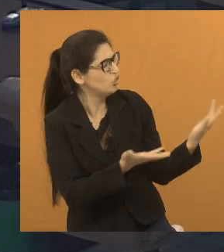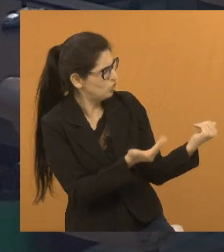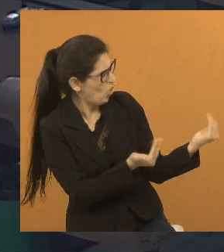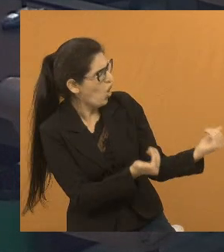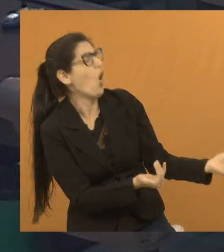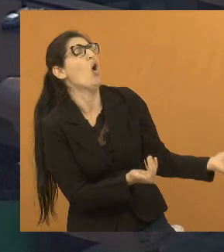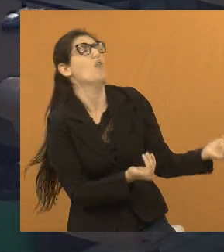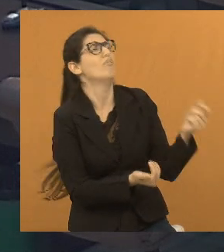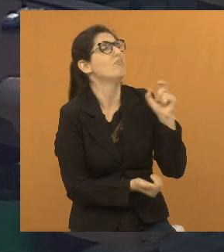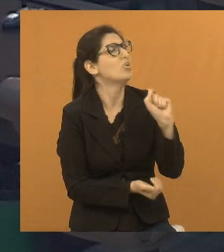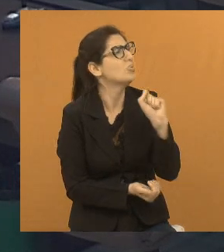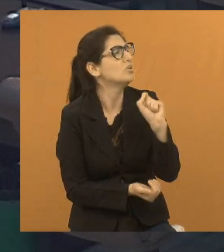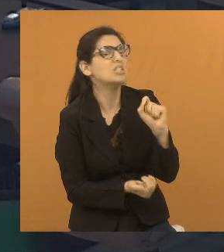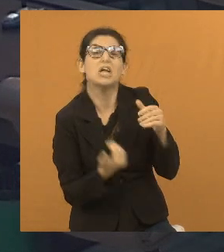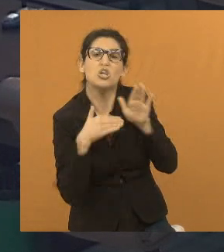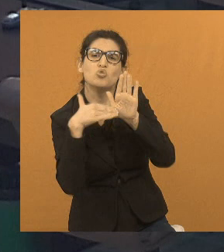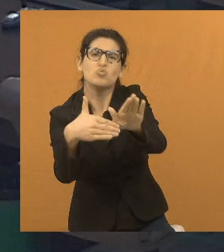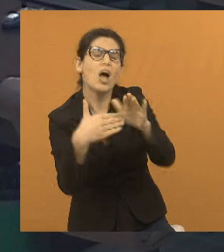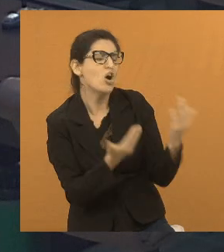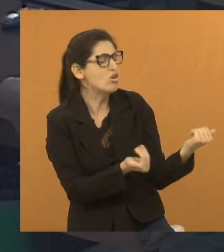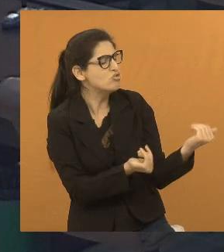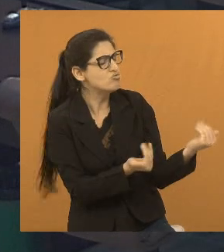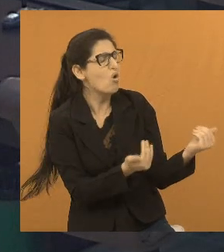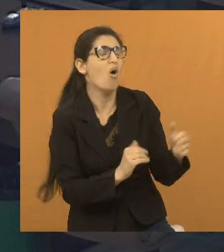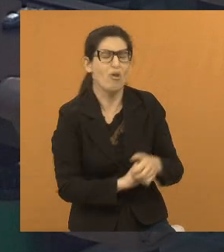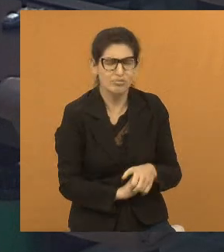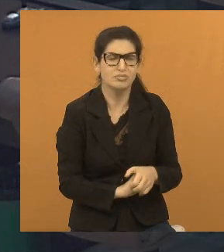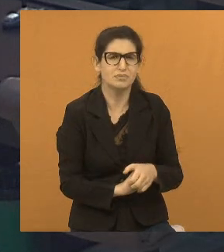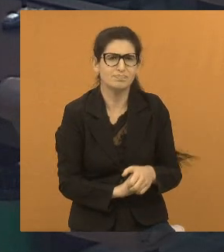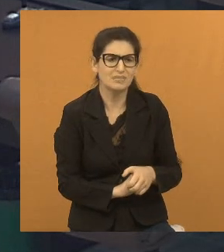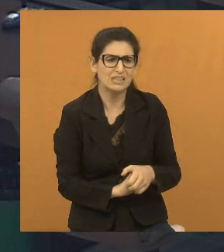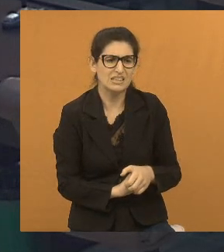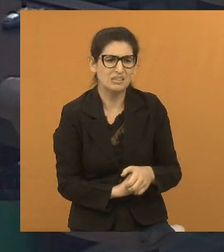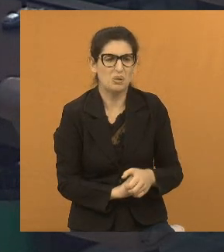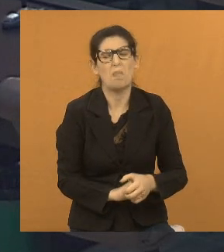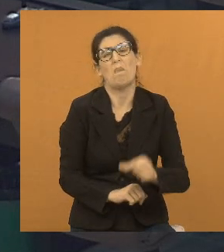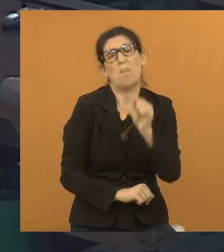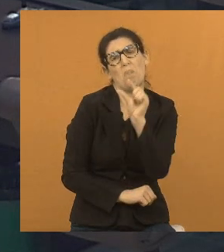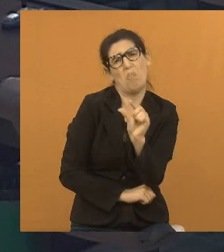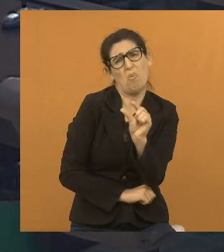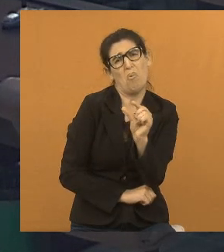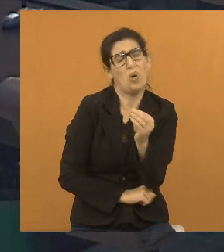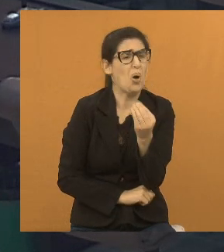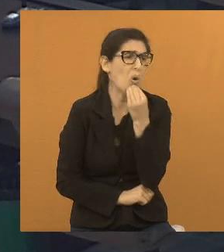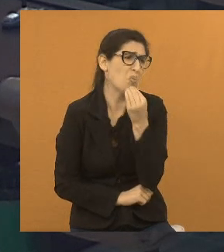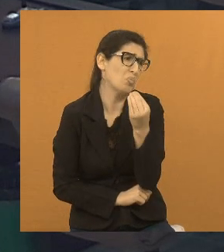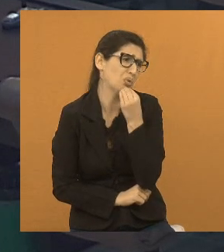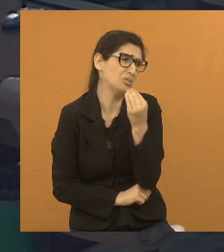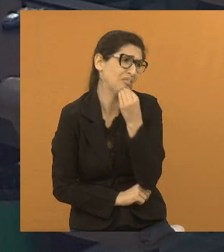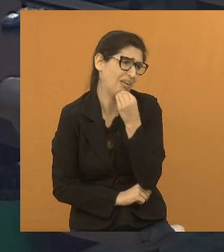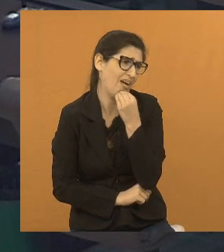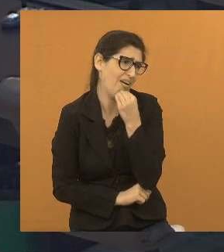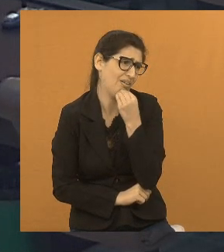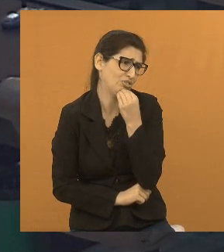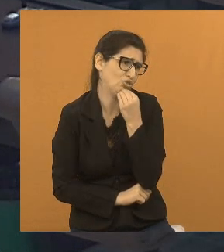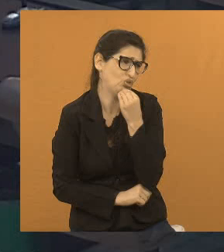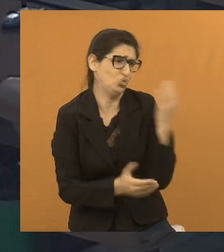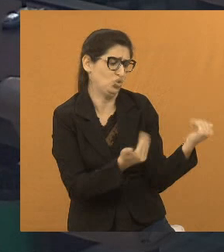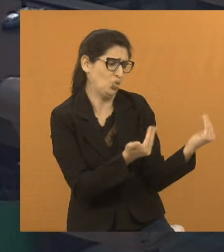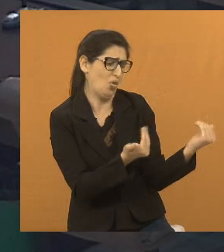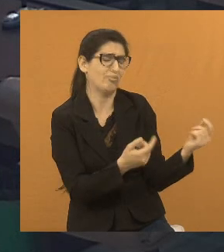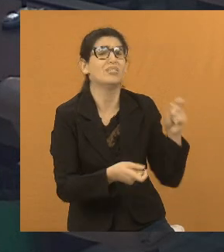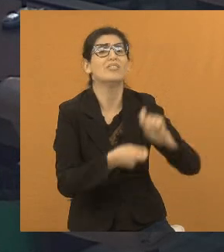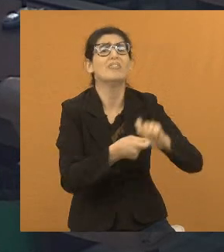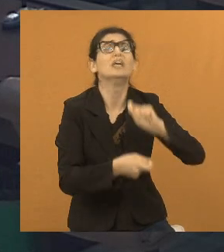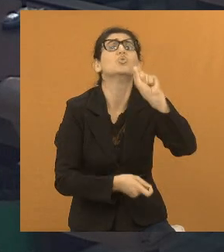e adolescentes da cidade, já que existem tão poucas opções para nós? O Bruno poderia